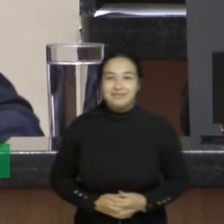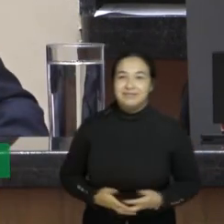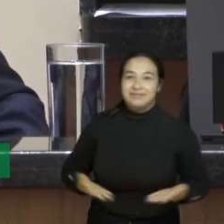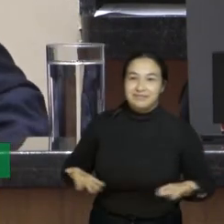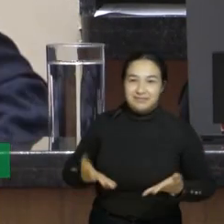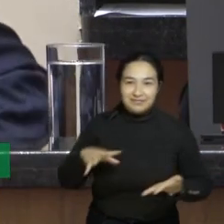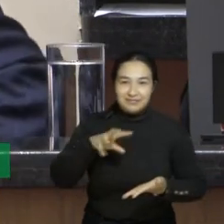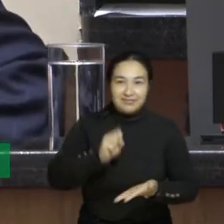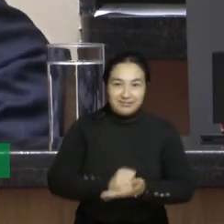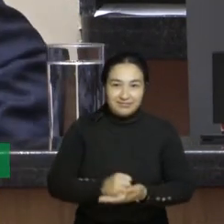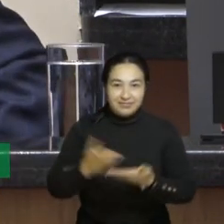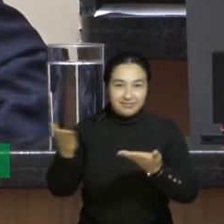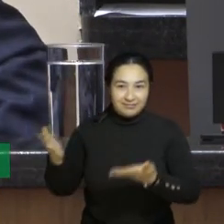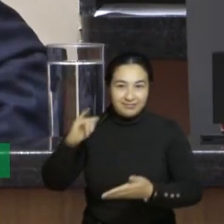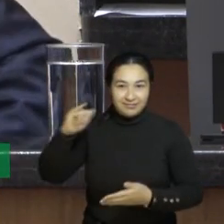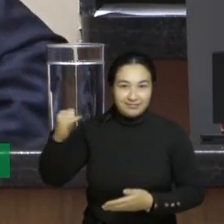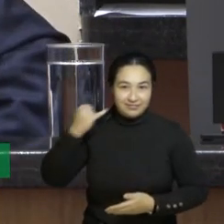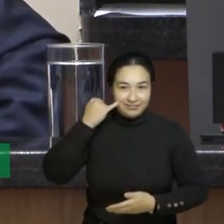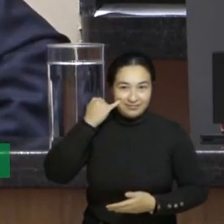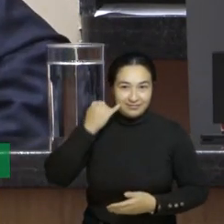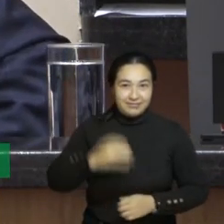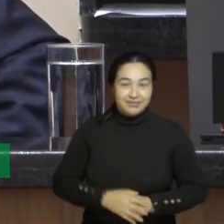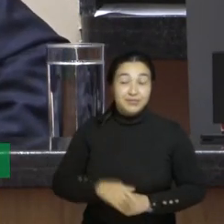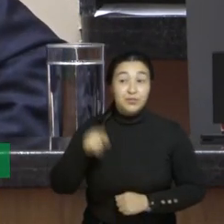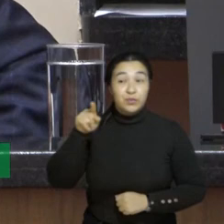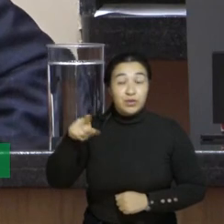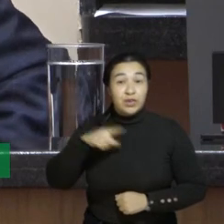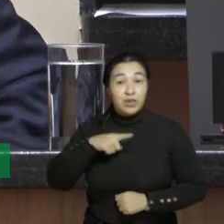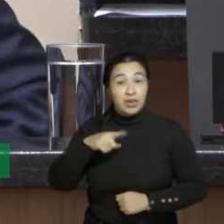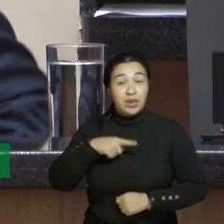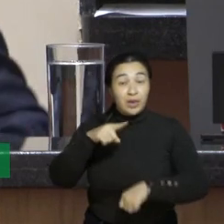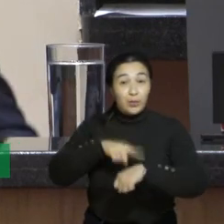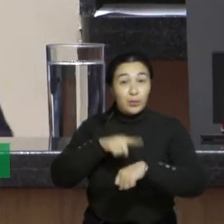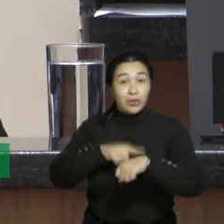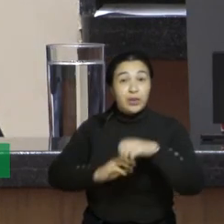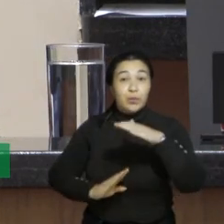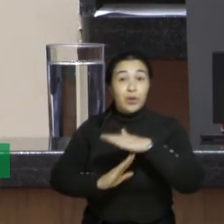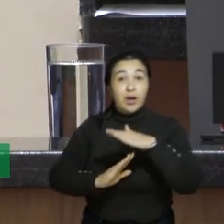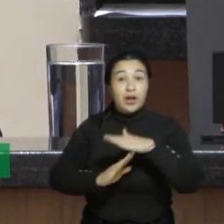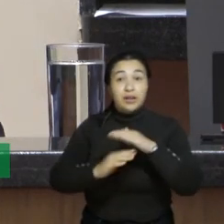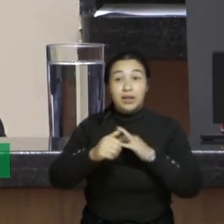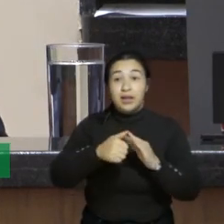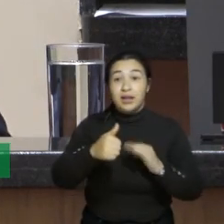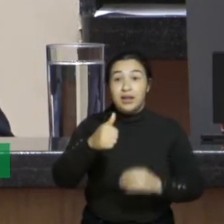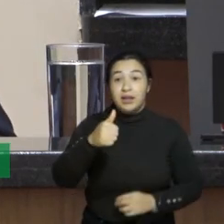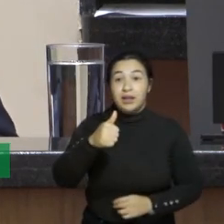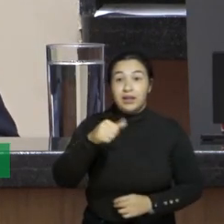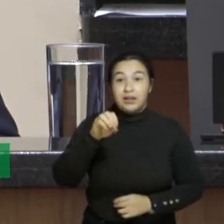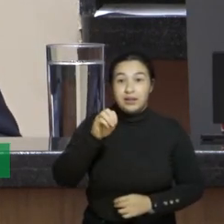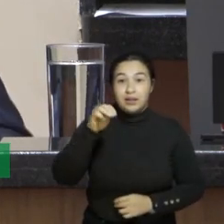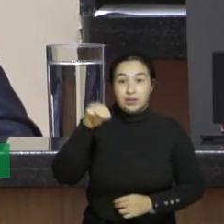Gessé Lopes. Vossa Excelência tem o tempo de até 10 minutos.